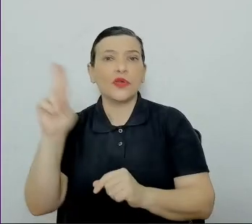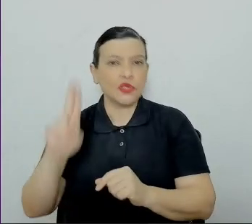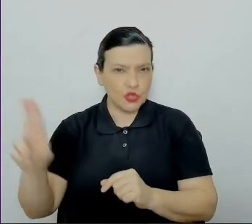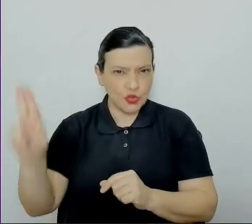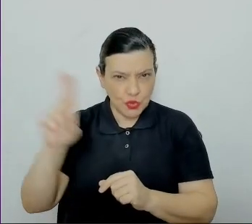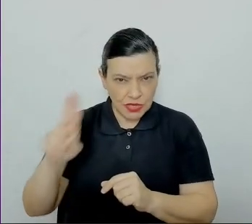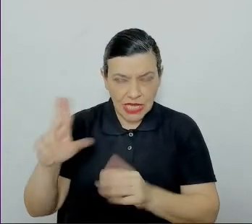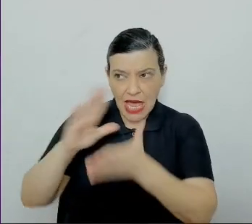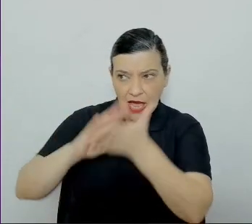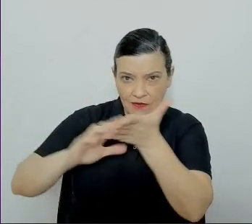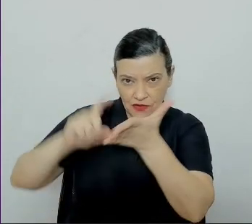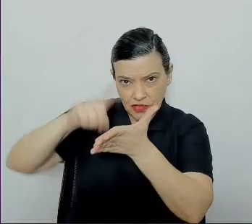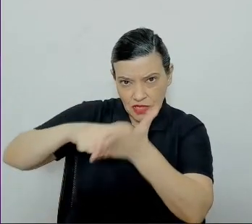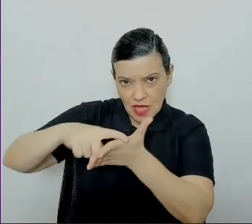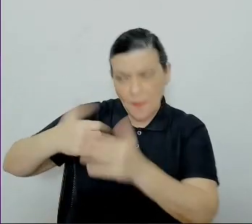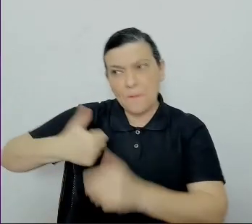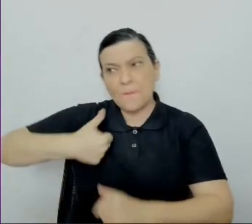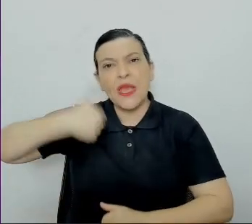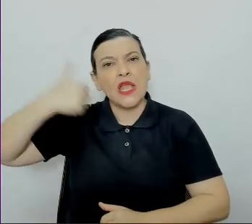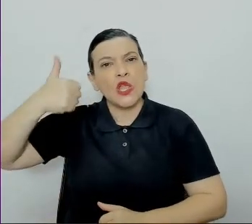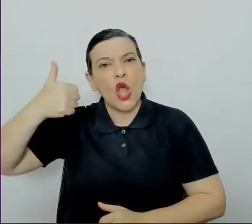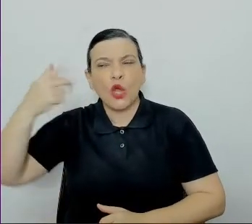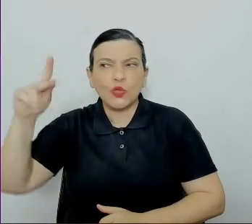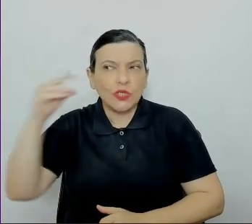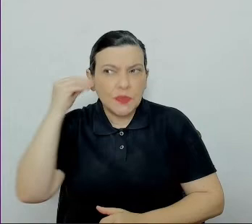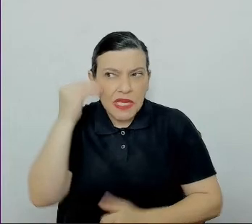funcionalidade, quão melhor foi a sua experiência.